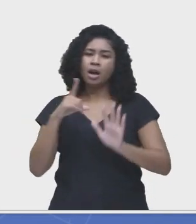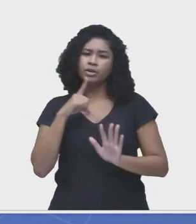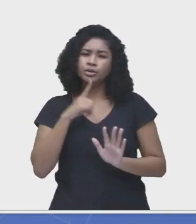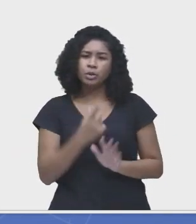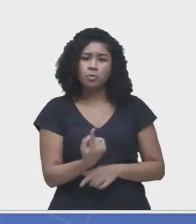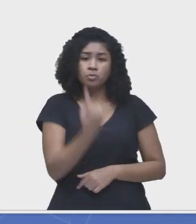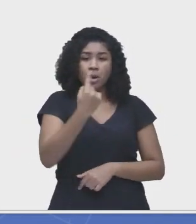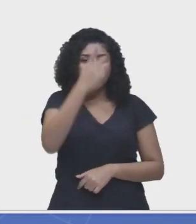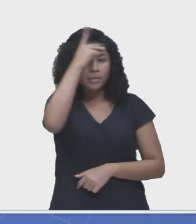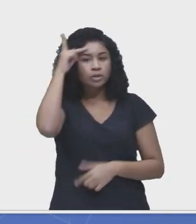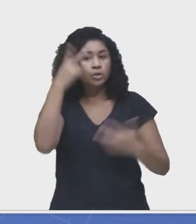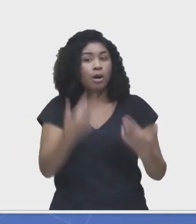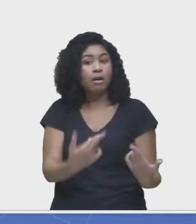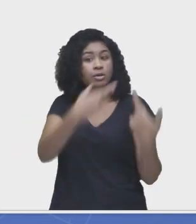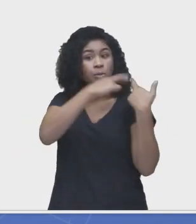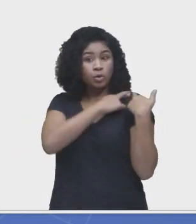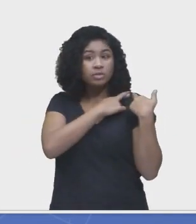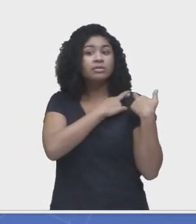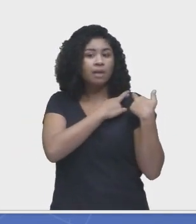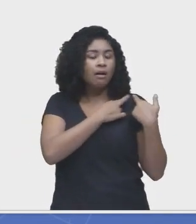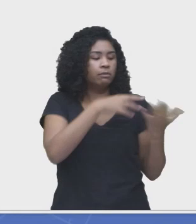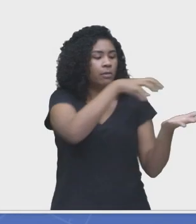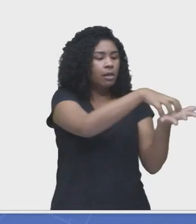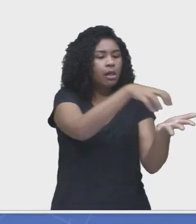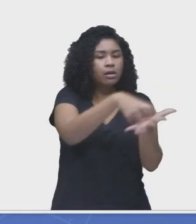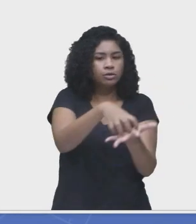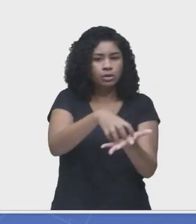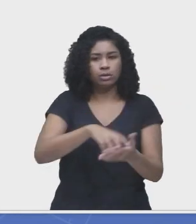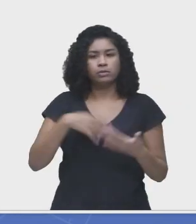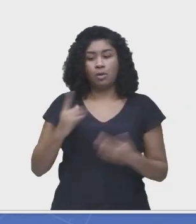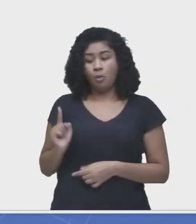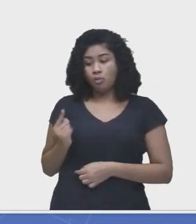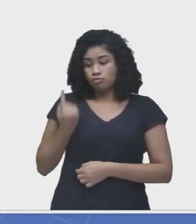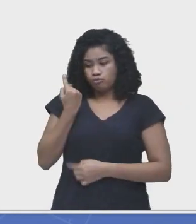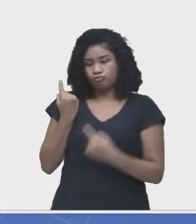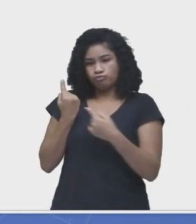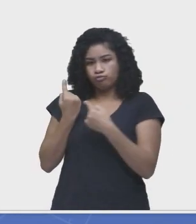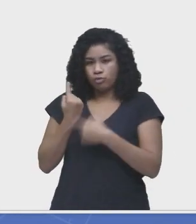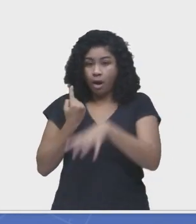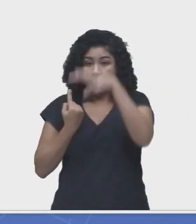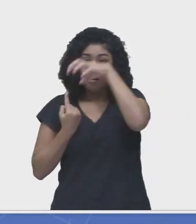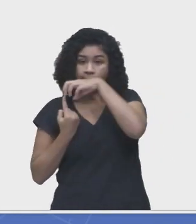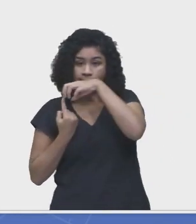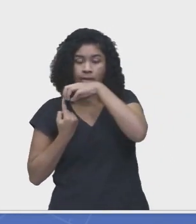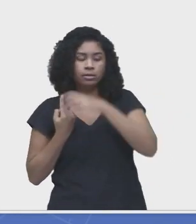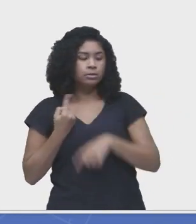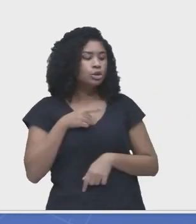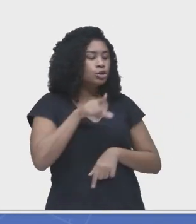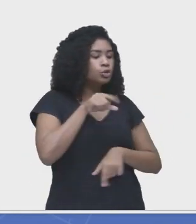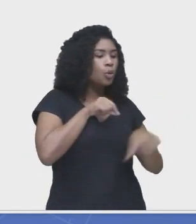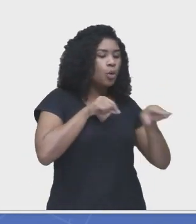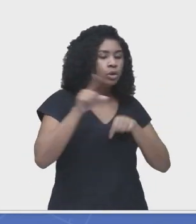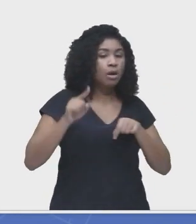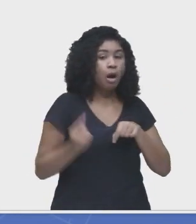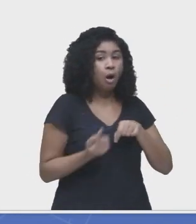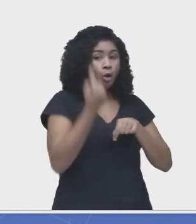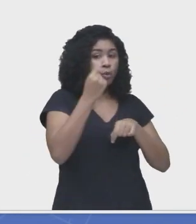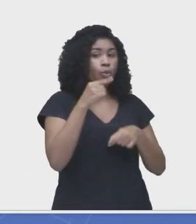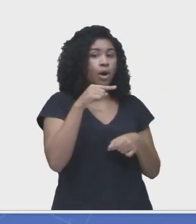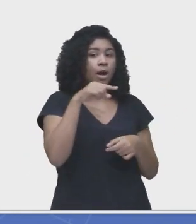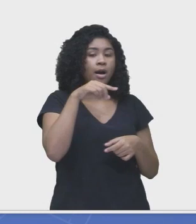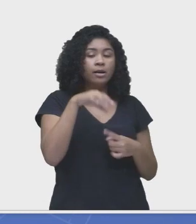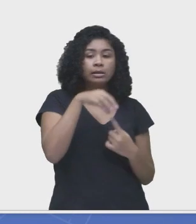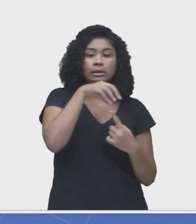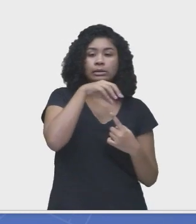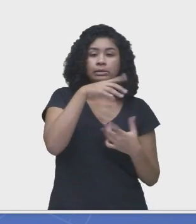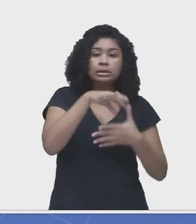satrápia tinha um sátrapa, que era uma pessoa escolhida pessoalmente pelo imperador persa para coordenar aquela região.